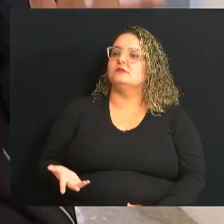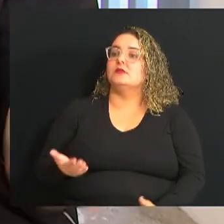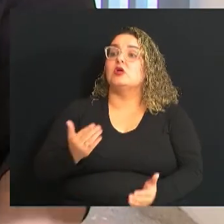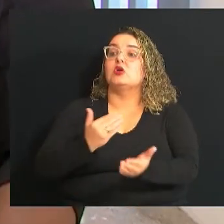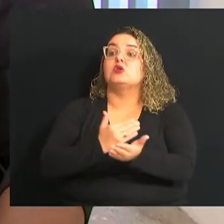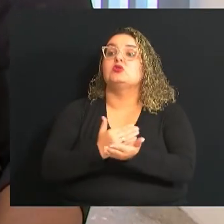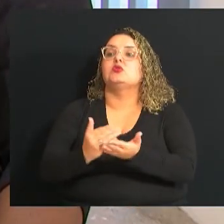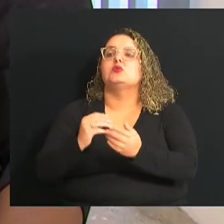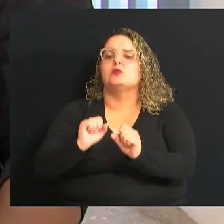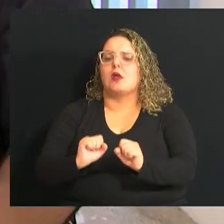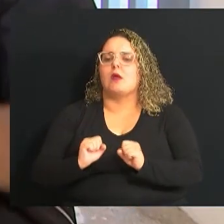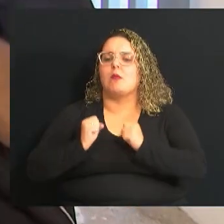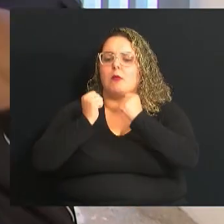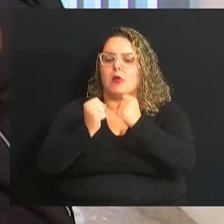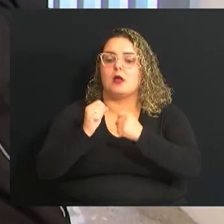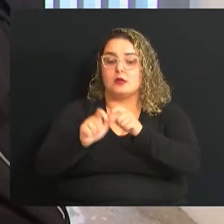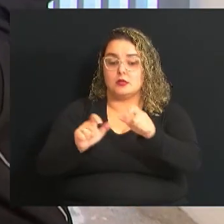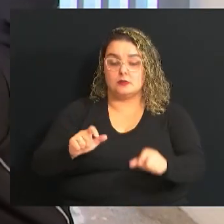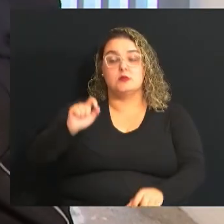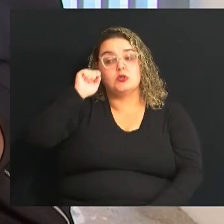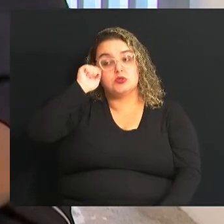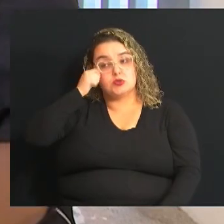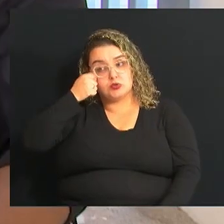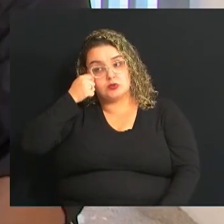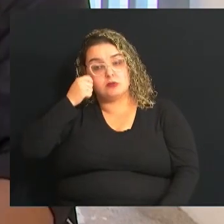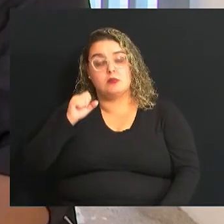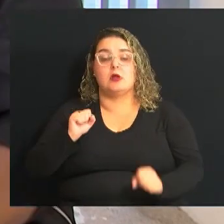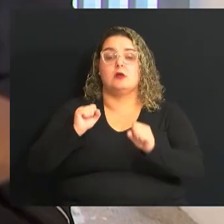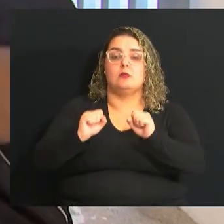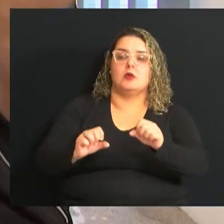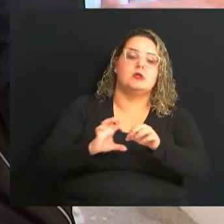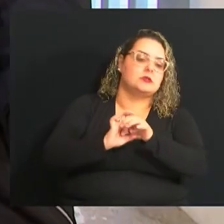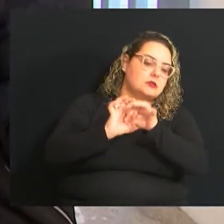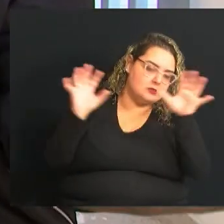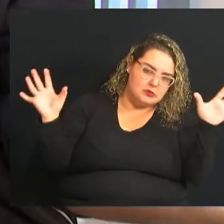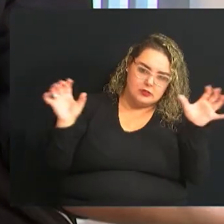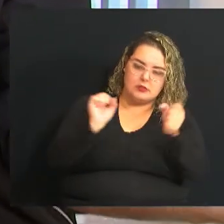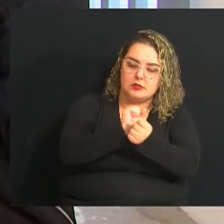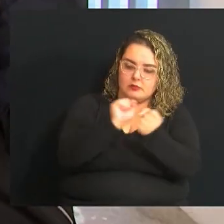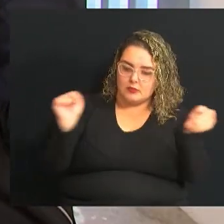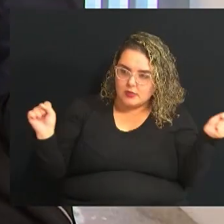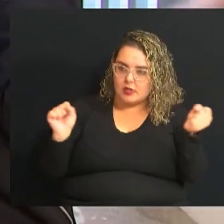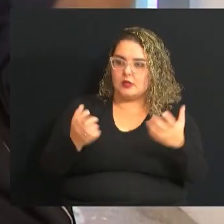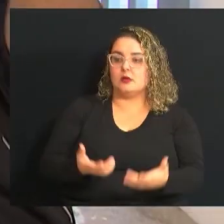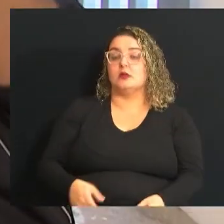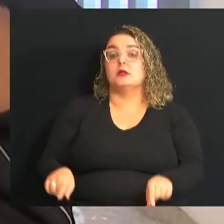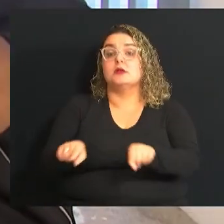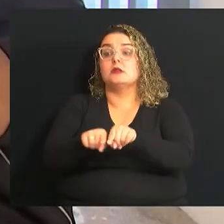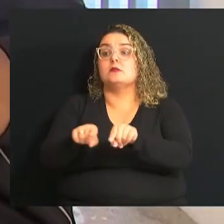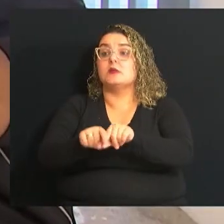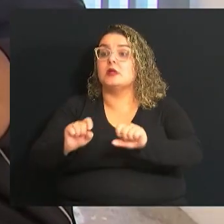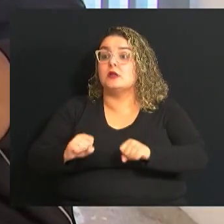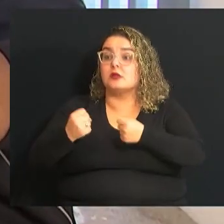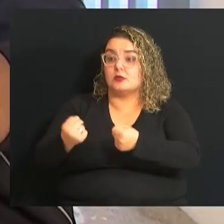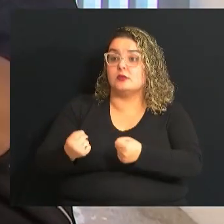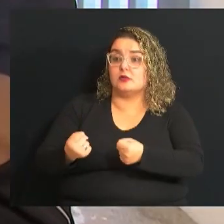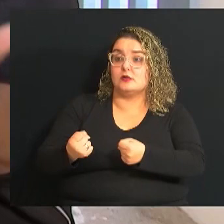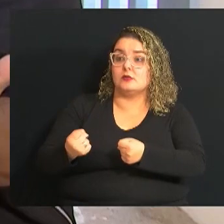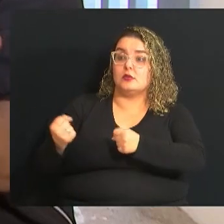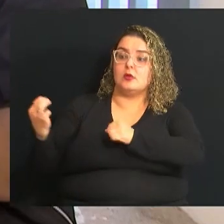em 1850. Ele que, em 1869, ao lado de Rui Barbosa, fundou